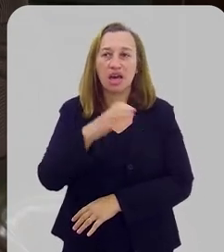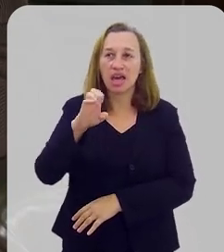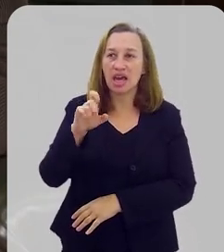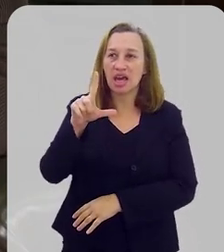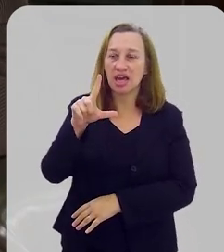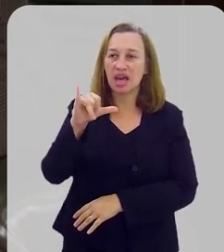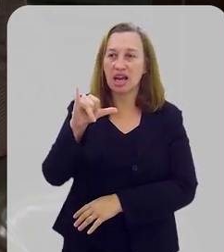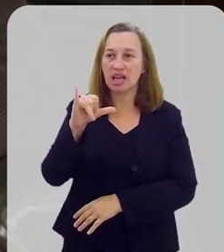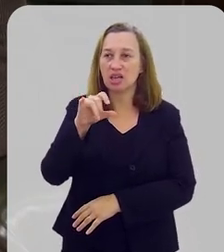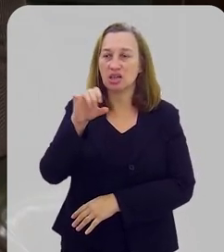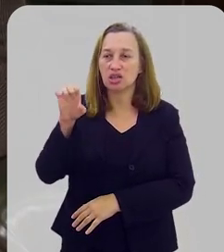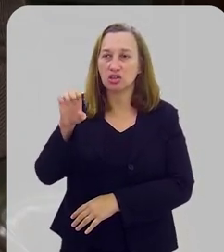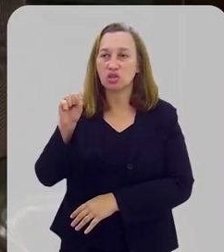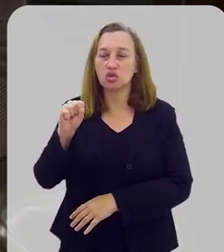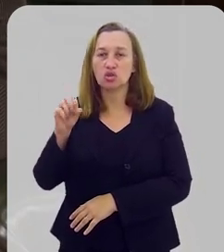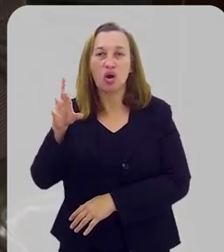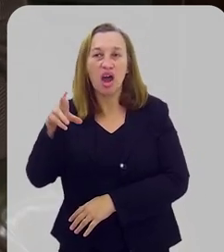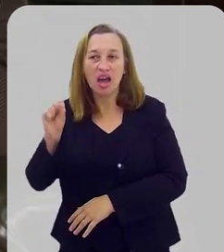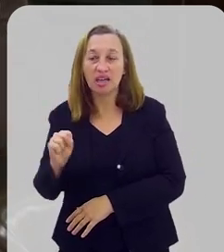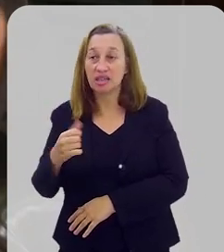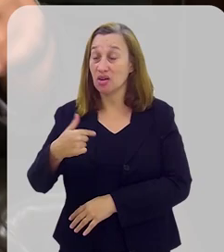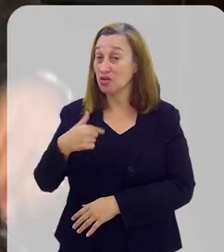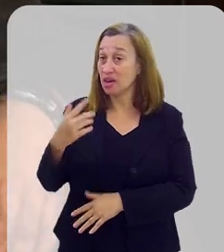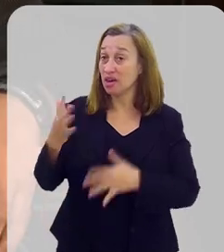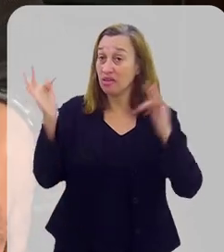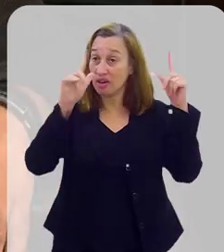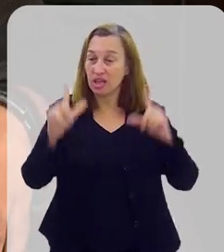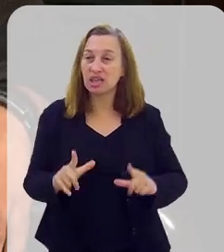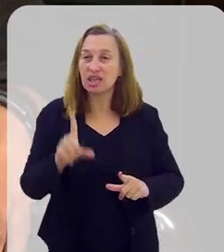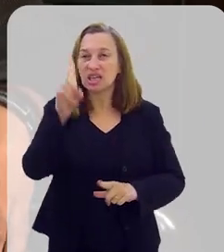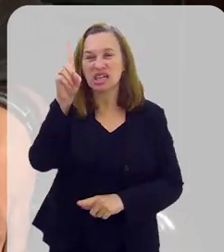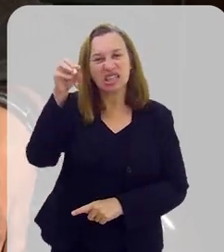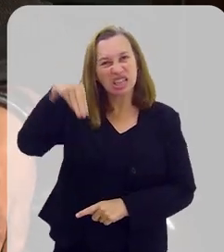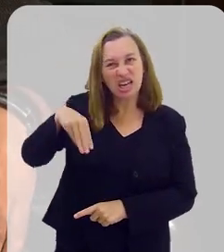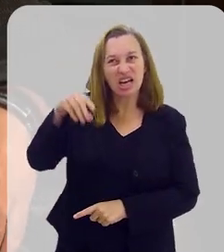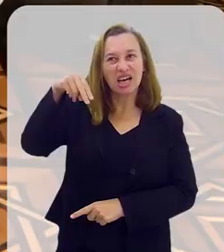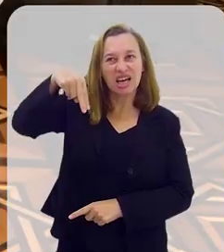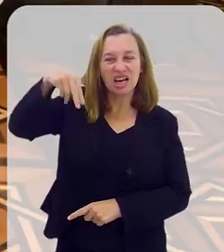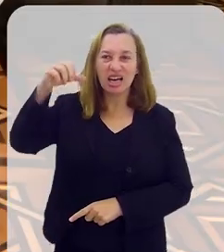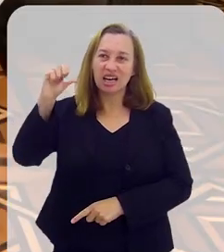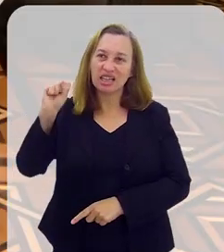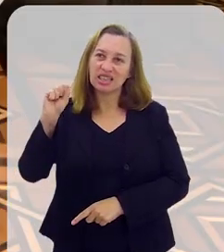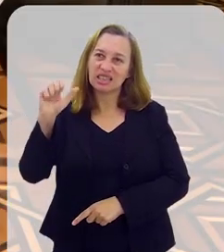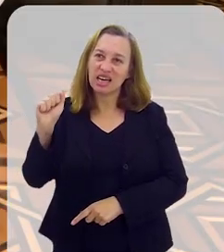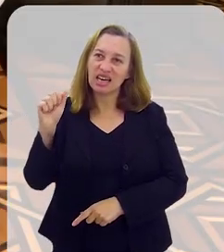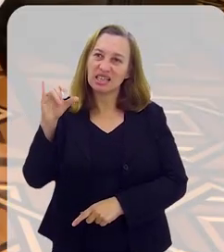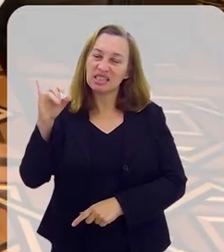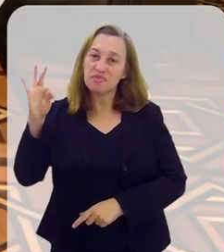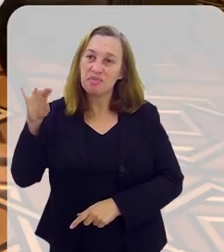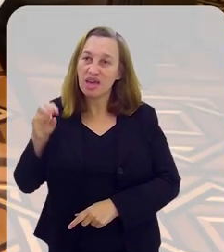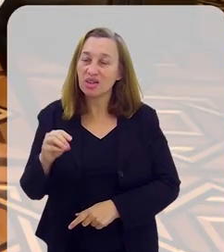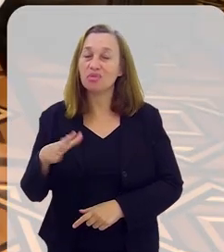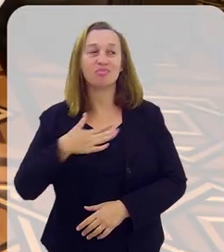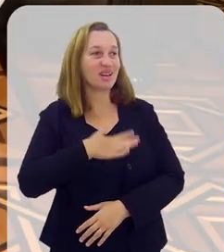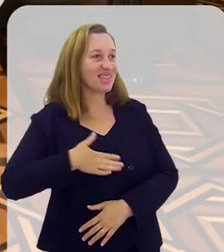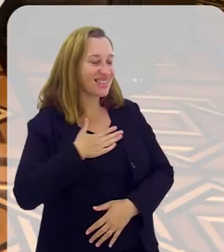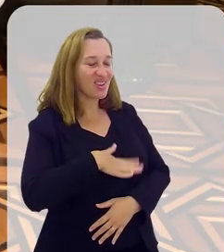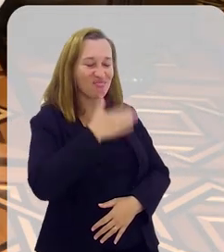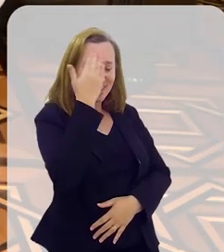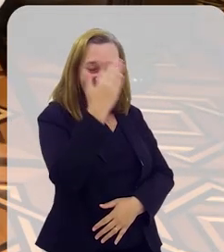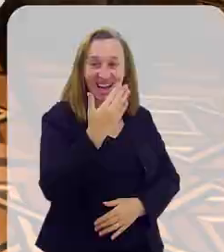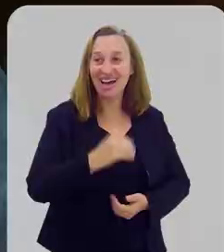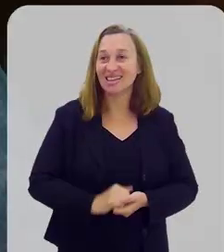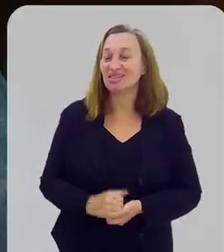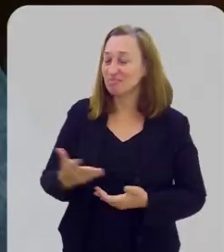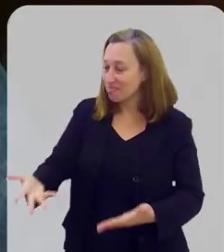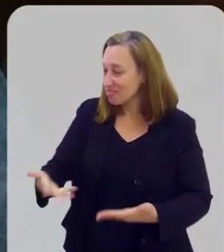Soares aí eu fiquei de bobeiro era com ele senhoras e senhores Dan Nascimento prazer grande prazer tudo meu muito obrigado